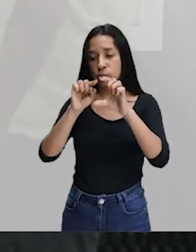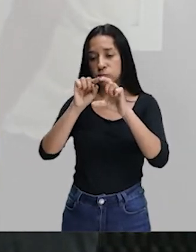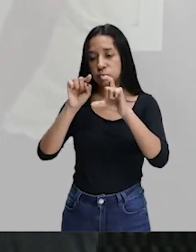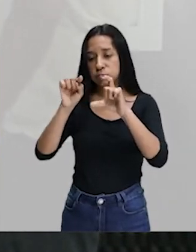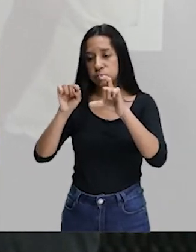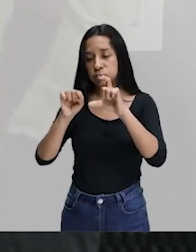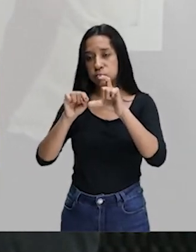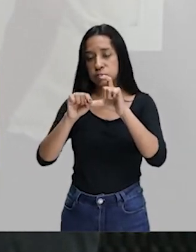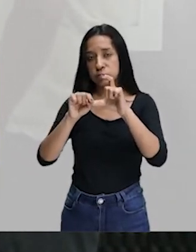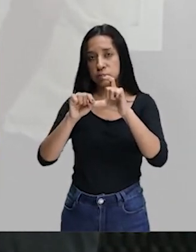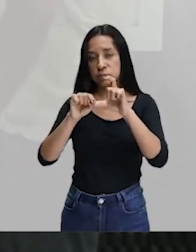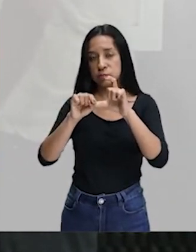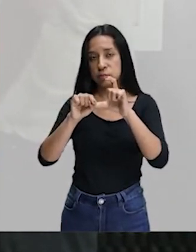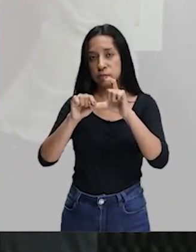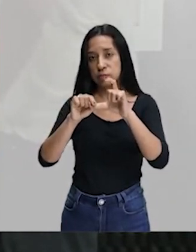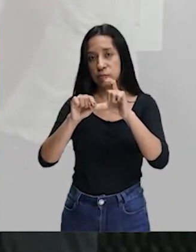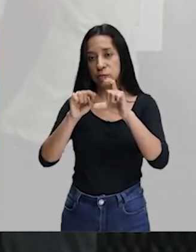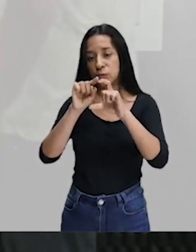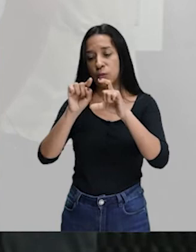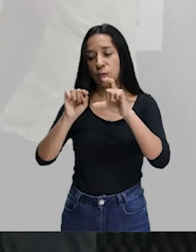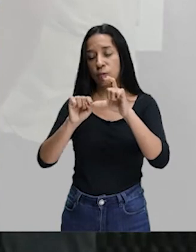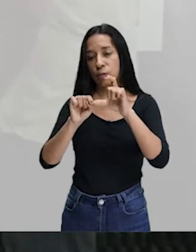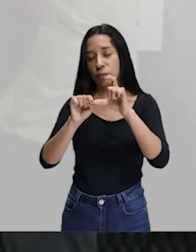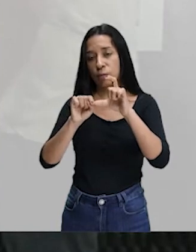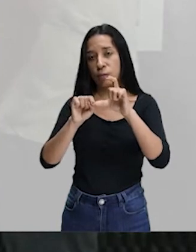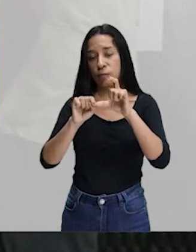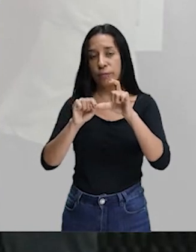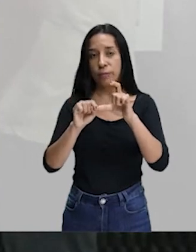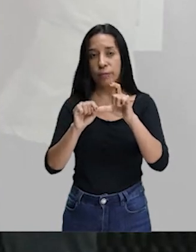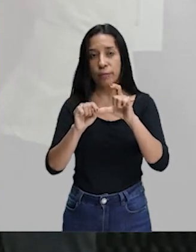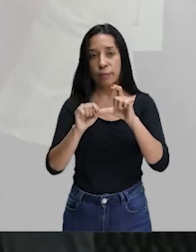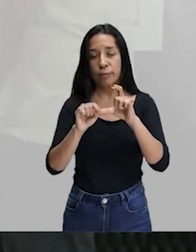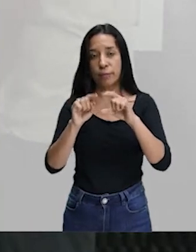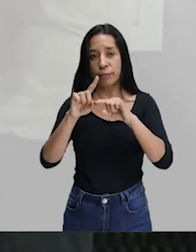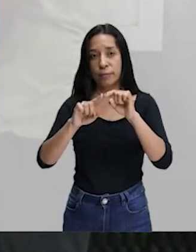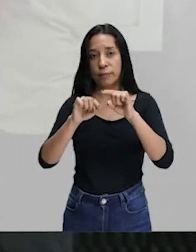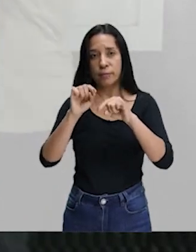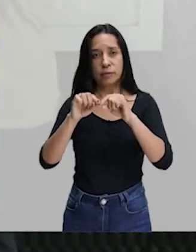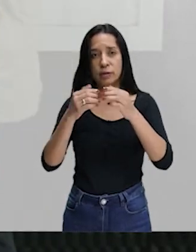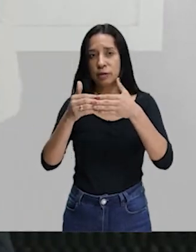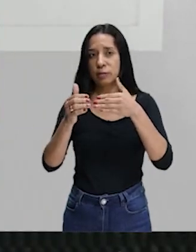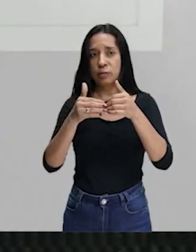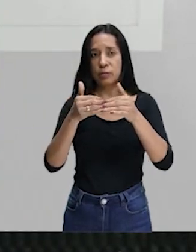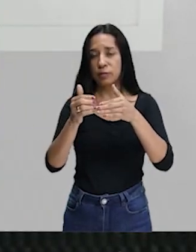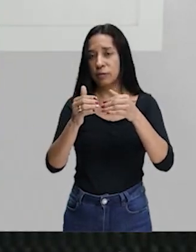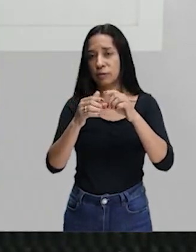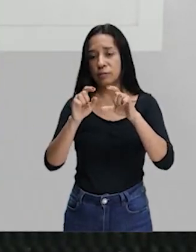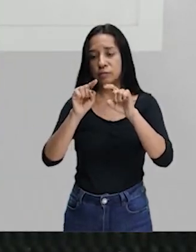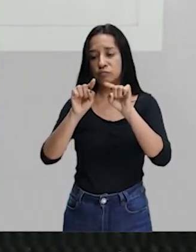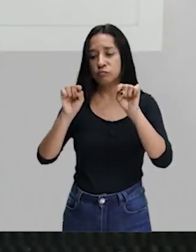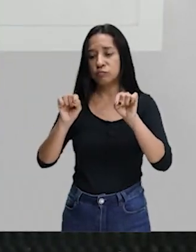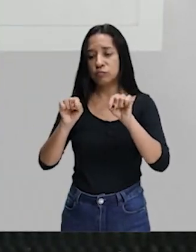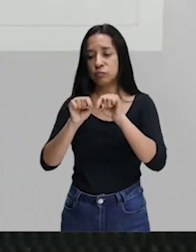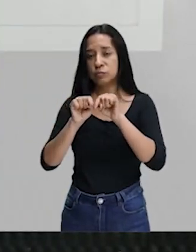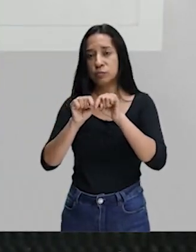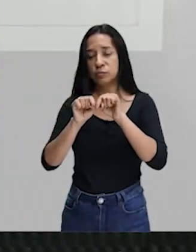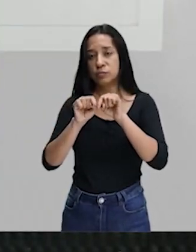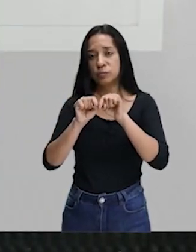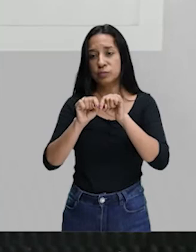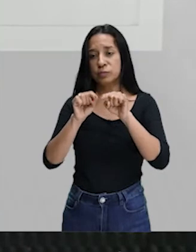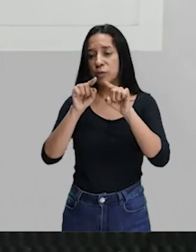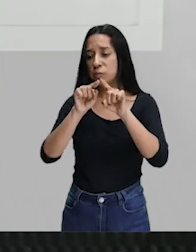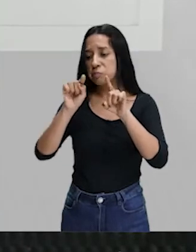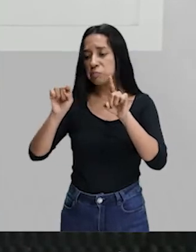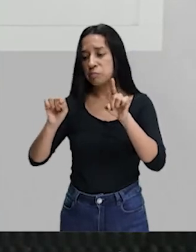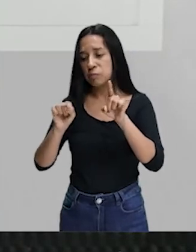Então, um bloco aqui de um material condutor, qualquer, ok? Então, nesse bloco,